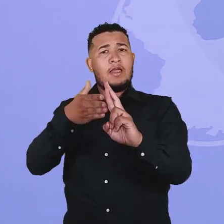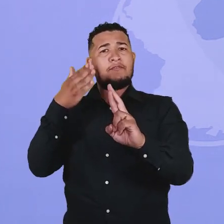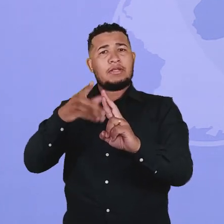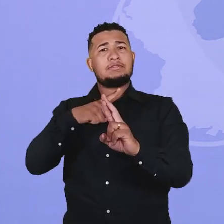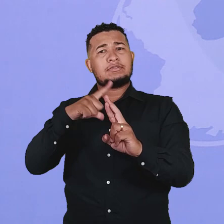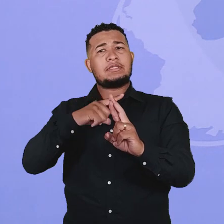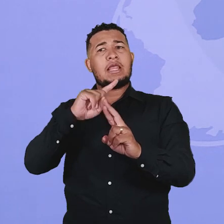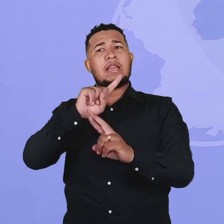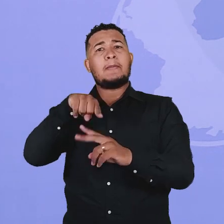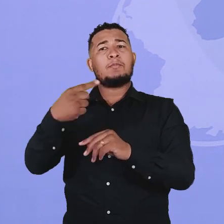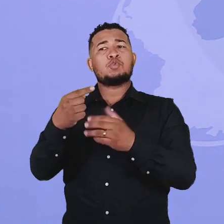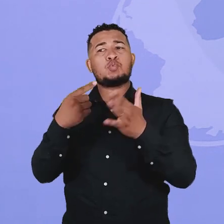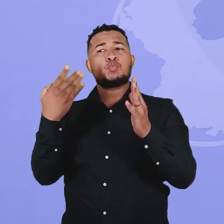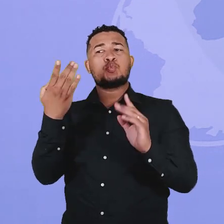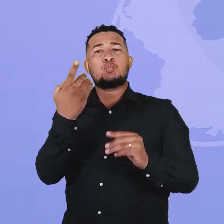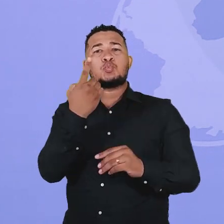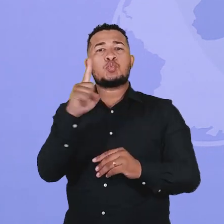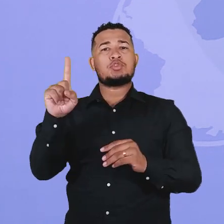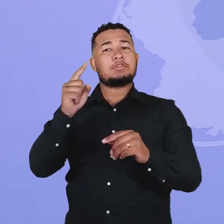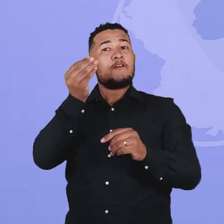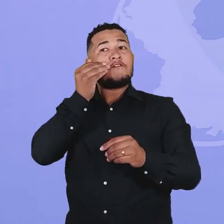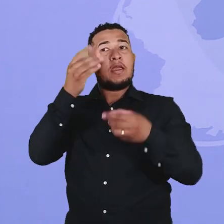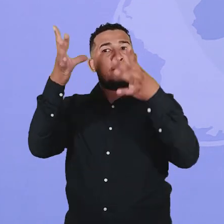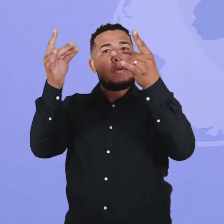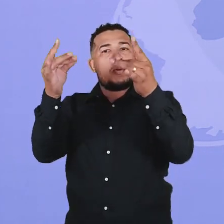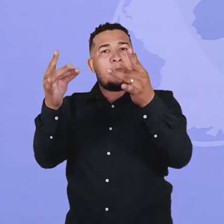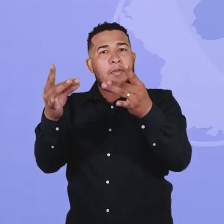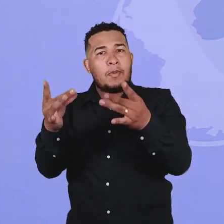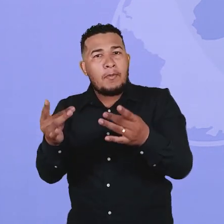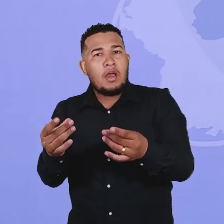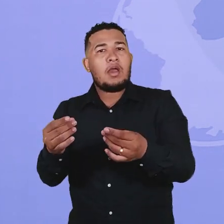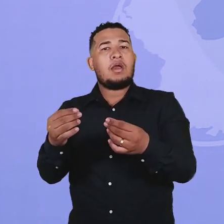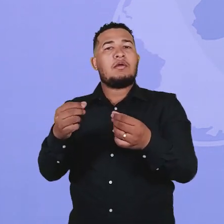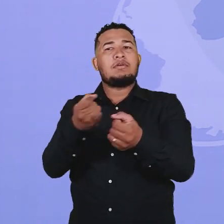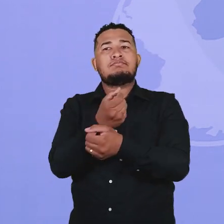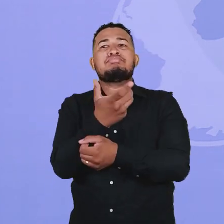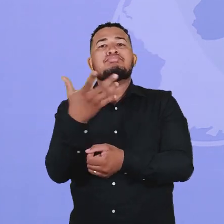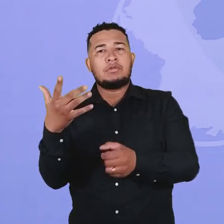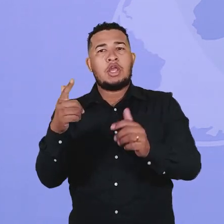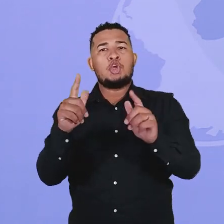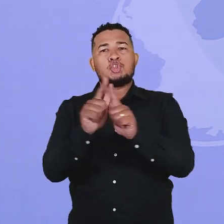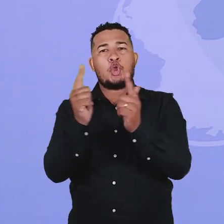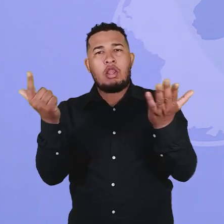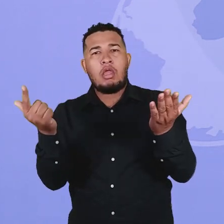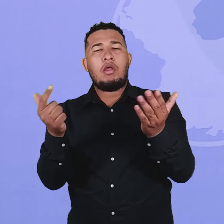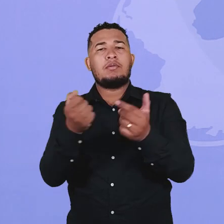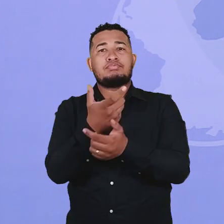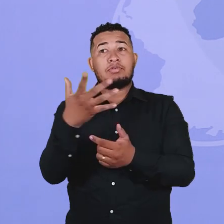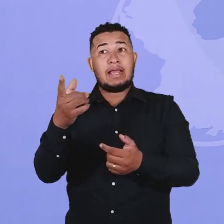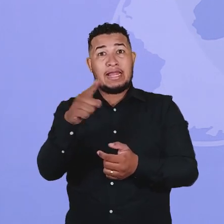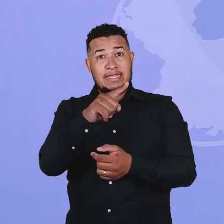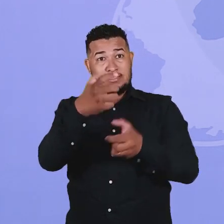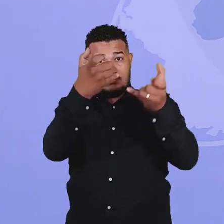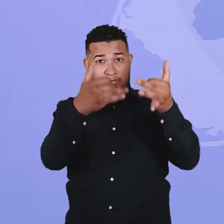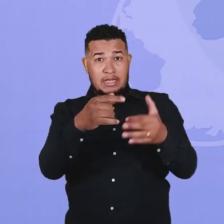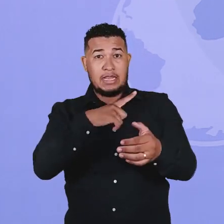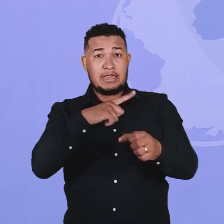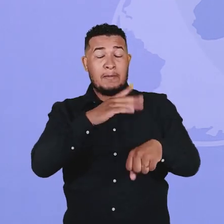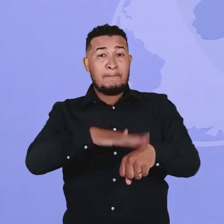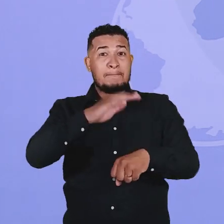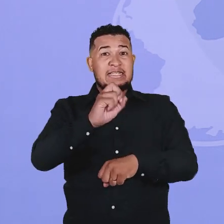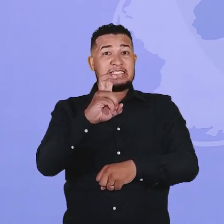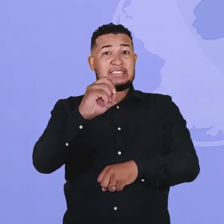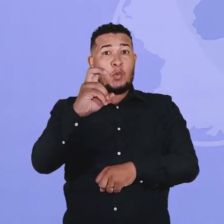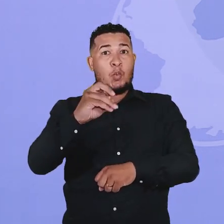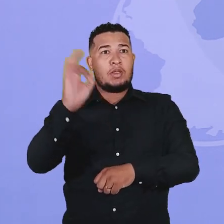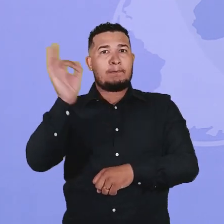vai estar no último slide para depois você entrar, conferir a matéria, as reportagens sobre isso. Está dizendo aí que mais da metade da